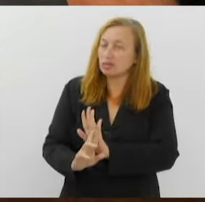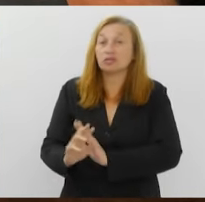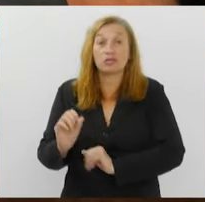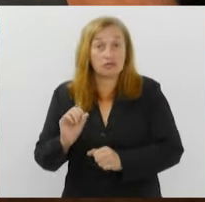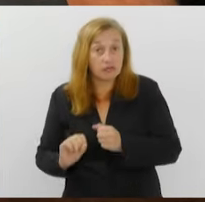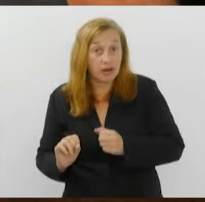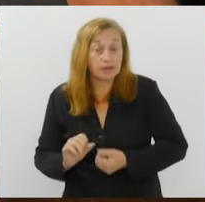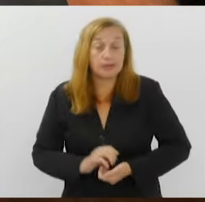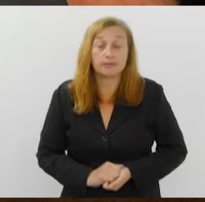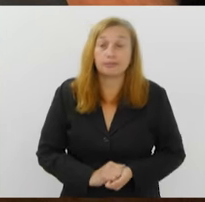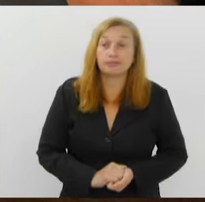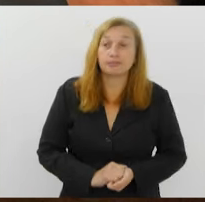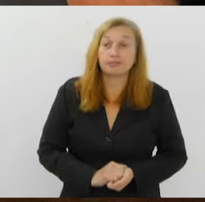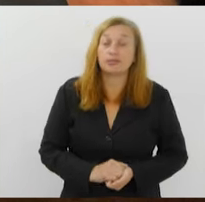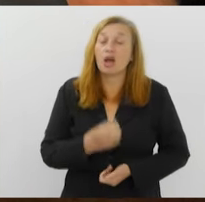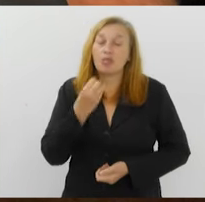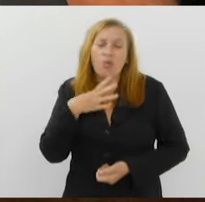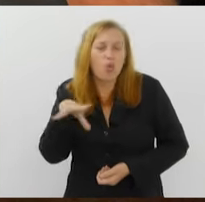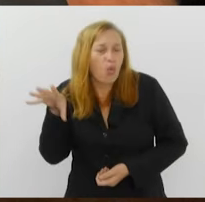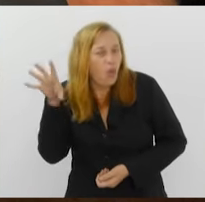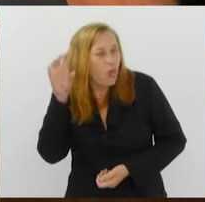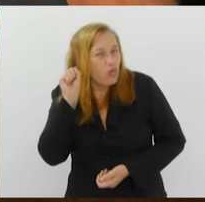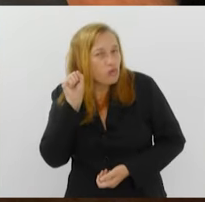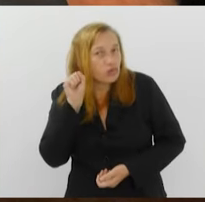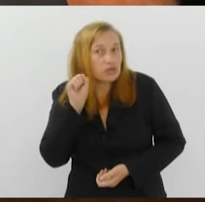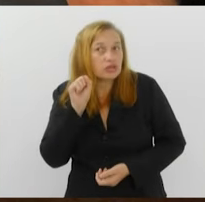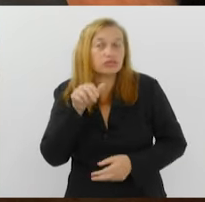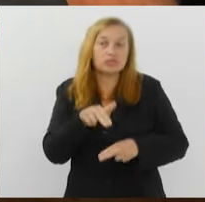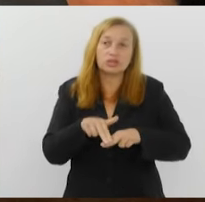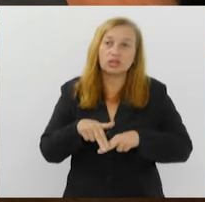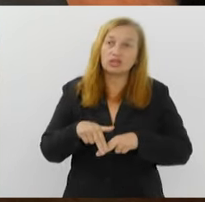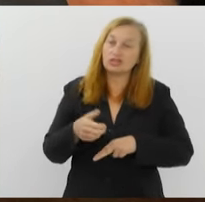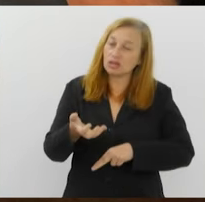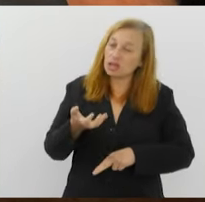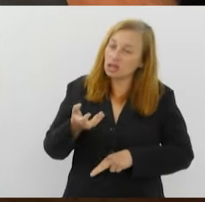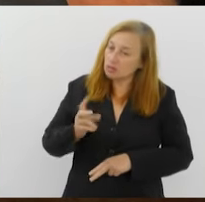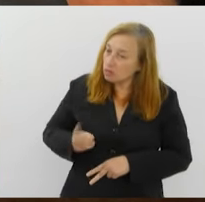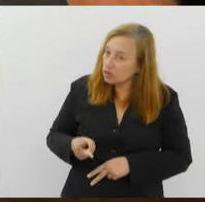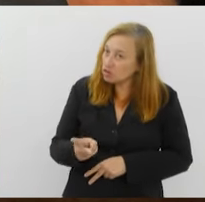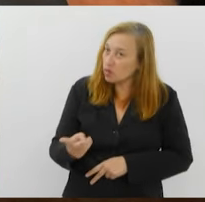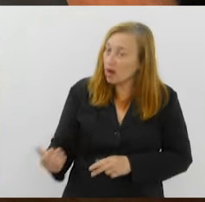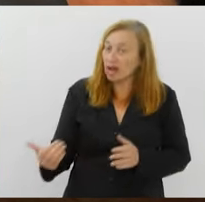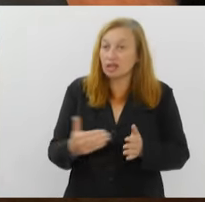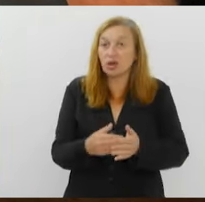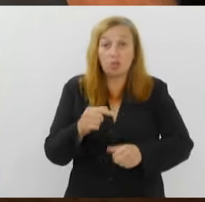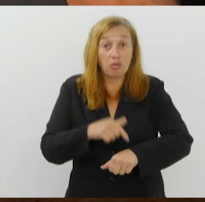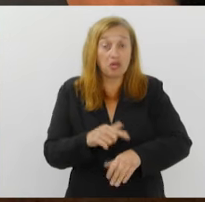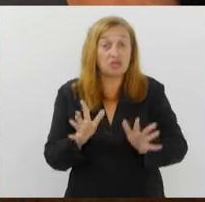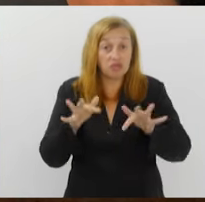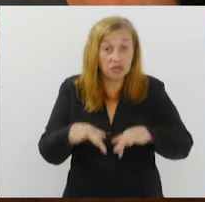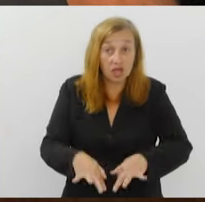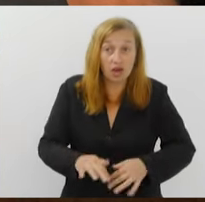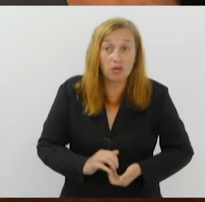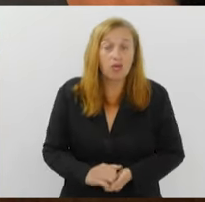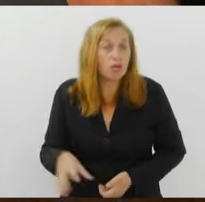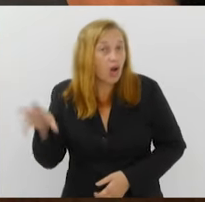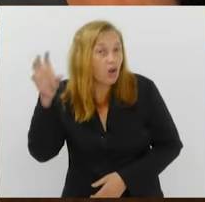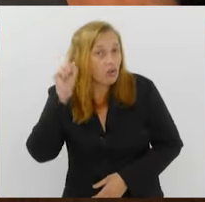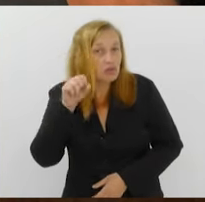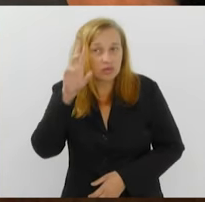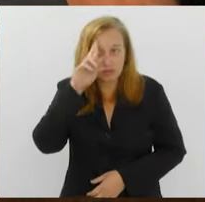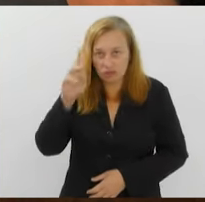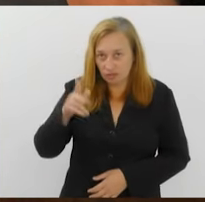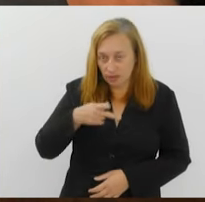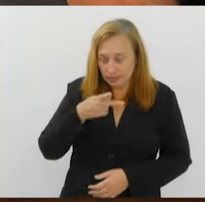com muita propriedade, é muito bom ouvir, e por isso que fiz questão de ficar até o momento final desse expediente para ouvir Vossa